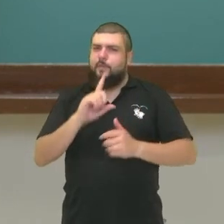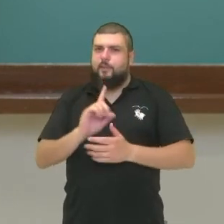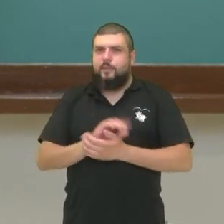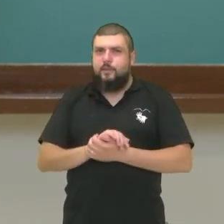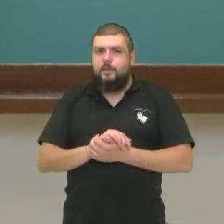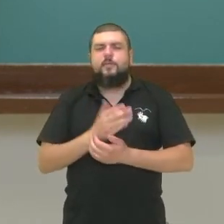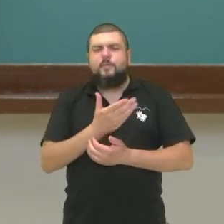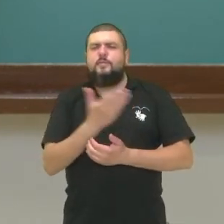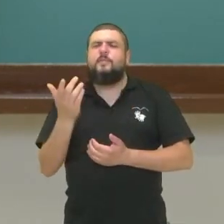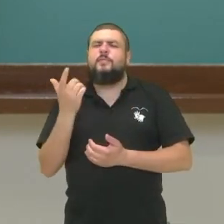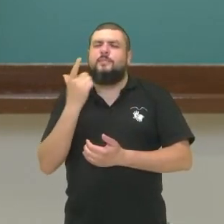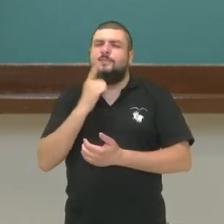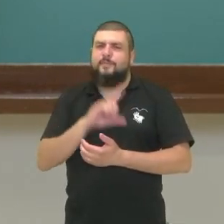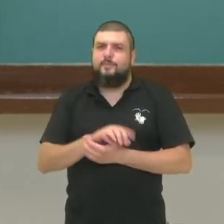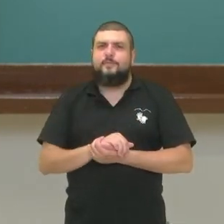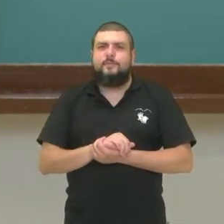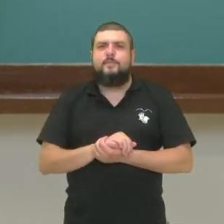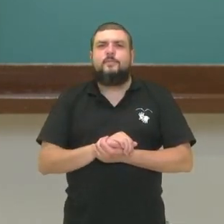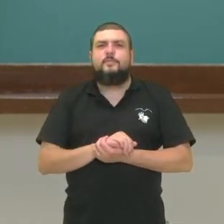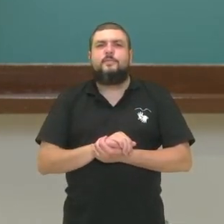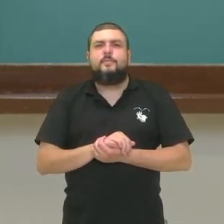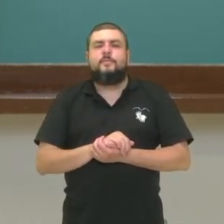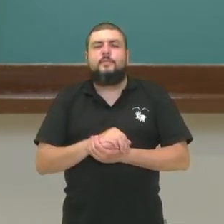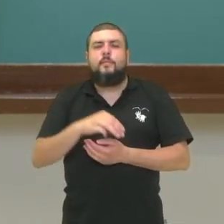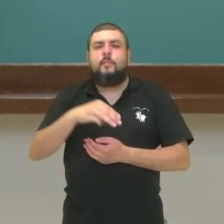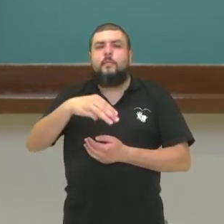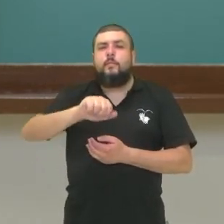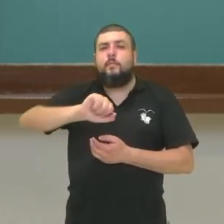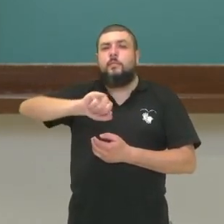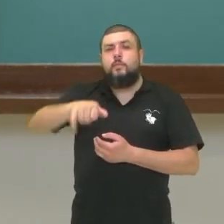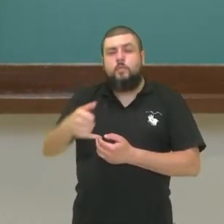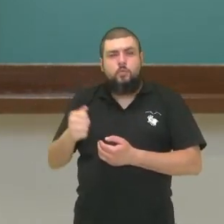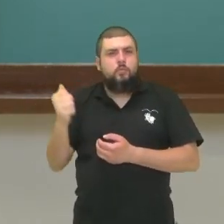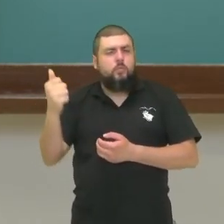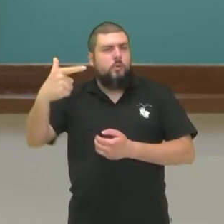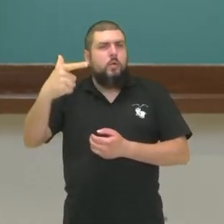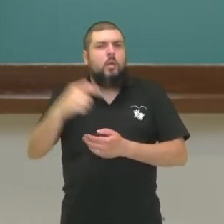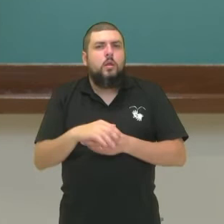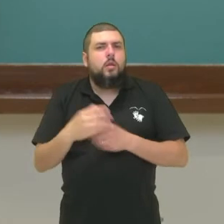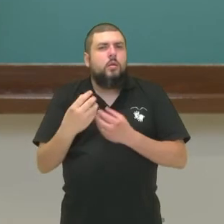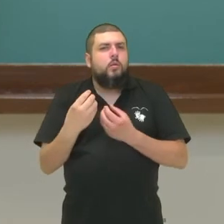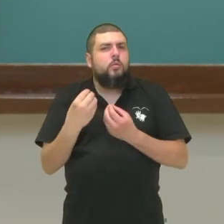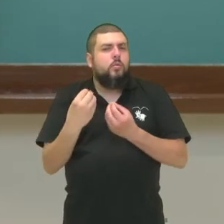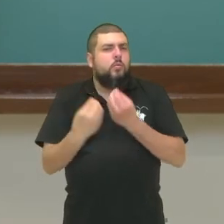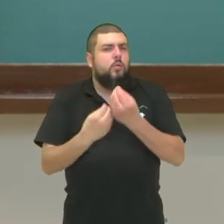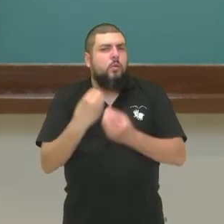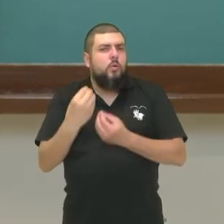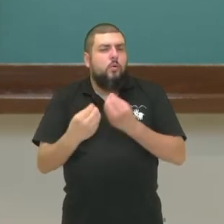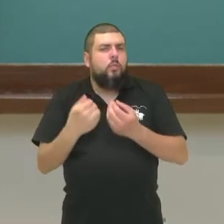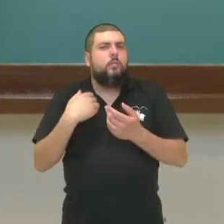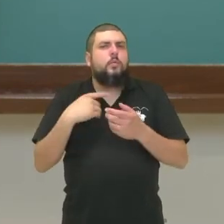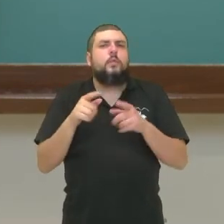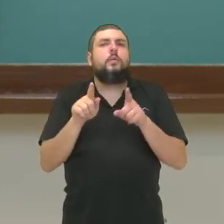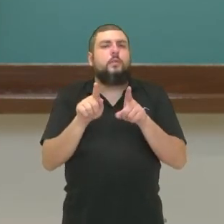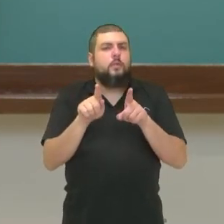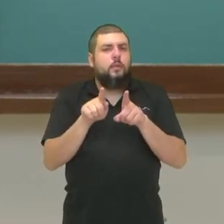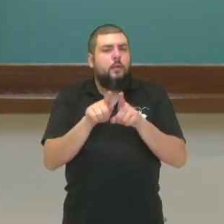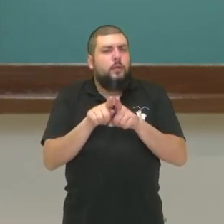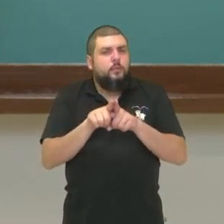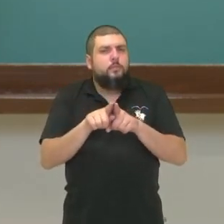vocês consigam. Então, Michael Jackson foi um dos grandes percursores também do breaking por